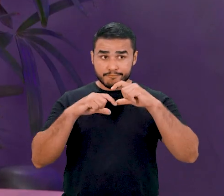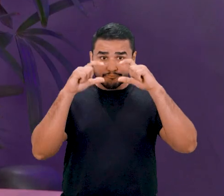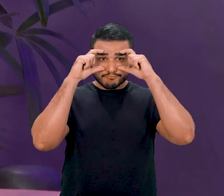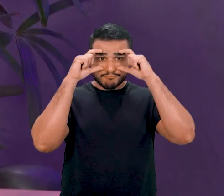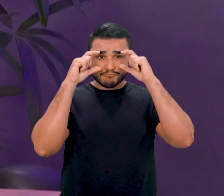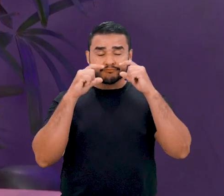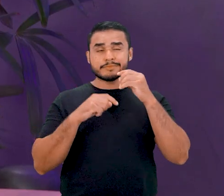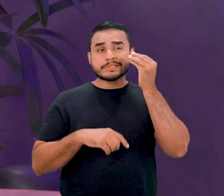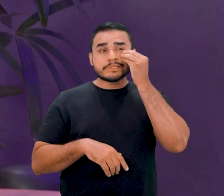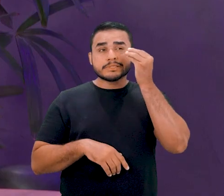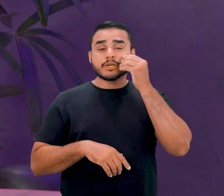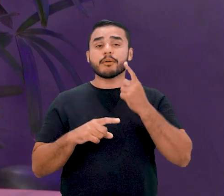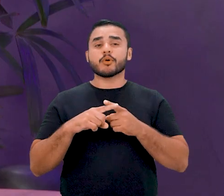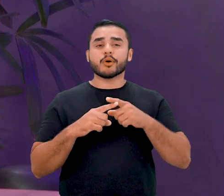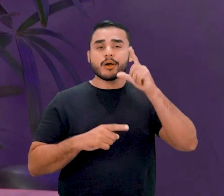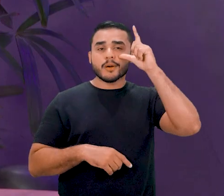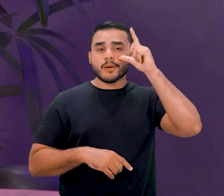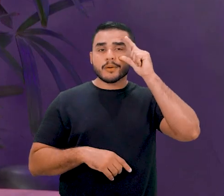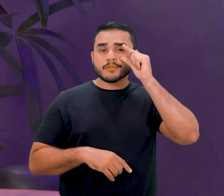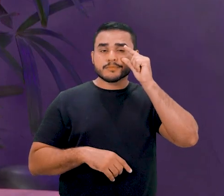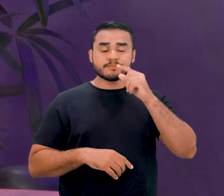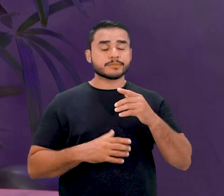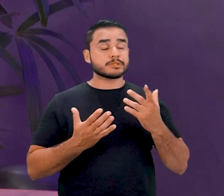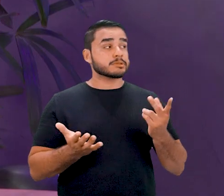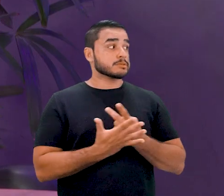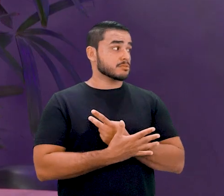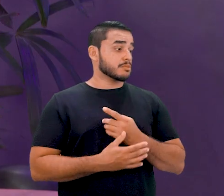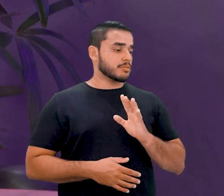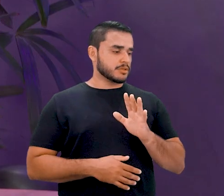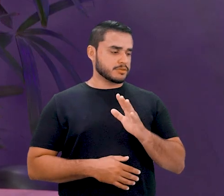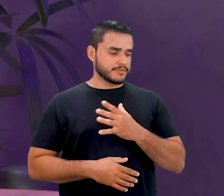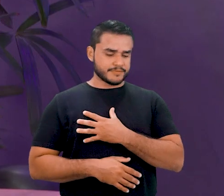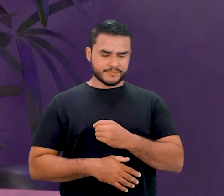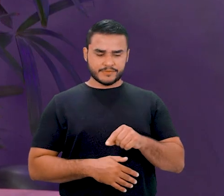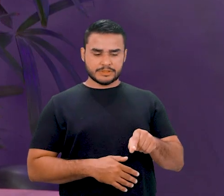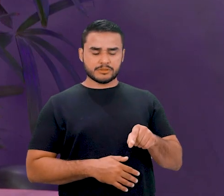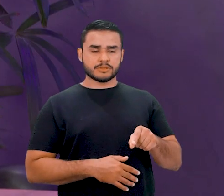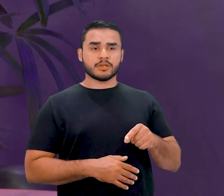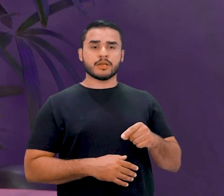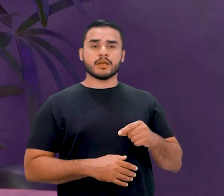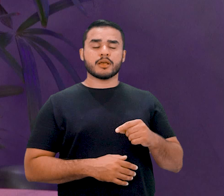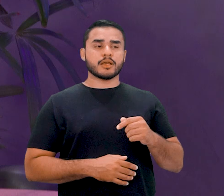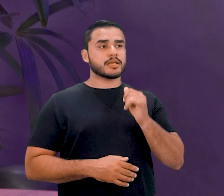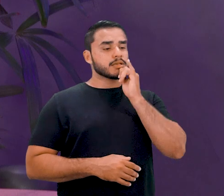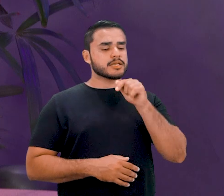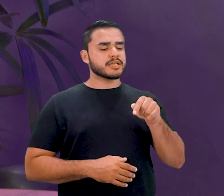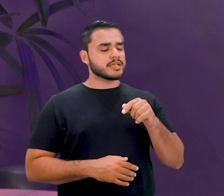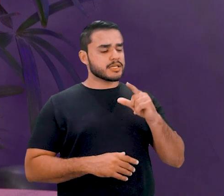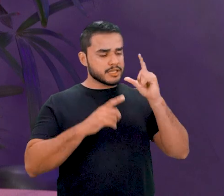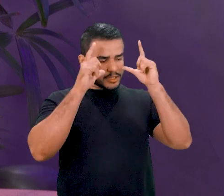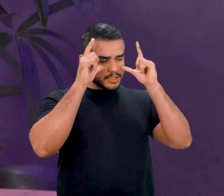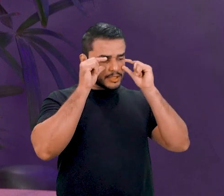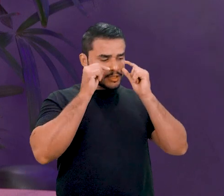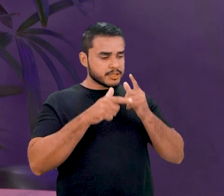meio que corrigido mais ou menos. E aí havia essa questão de que minha filha tem e aquela